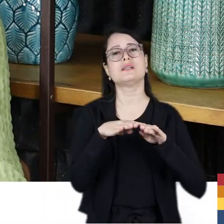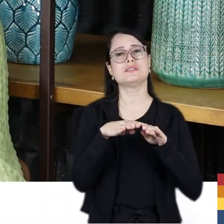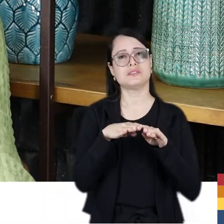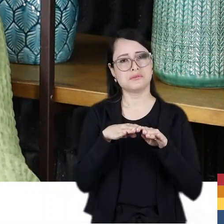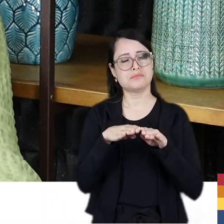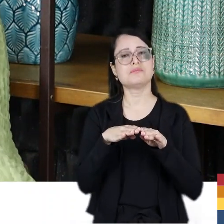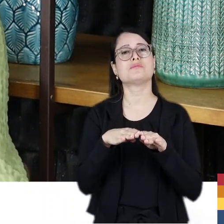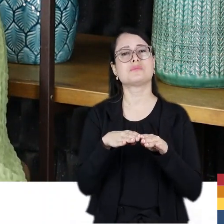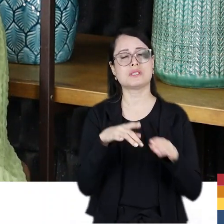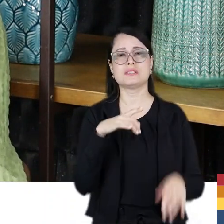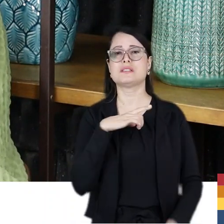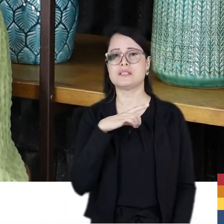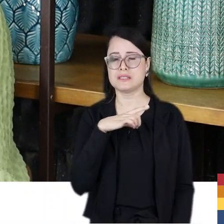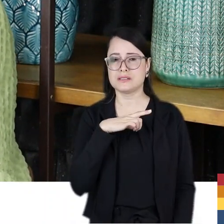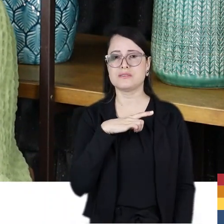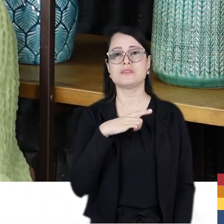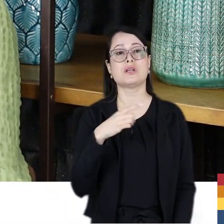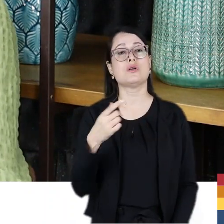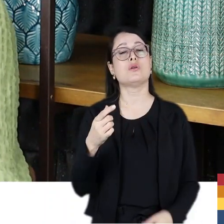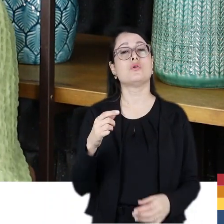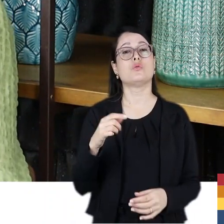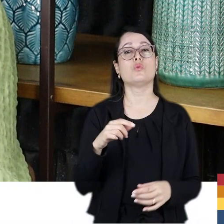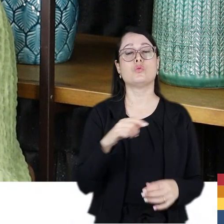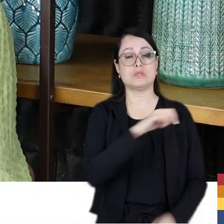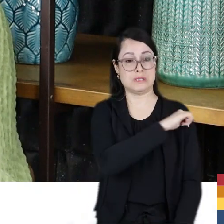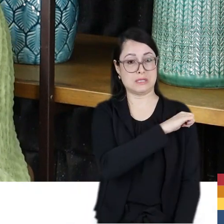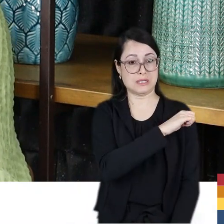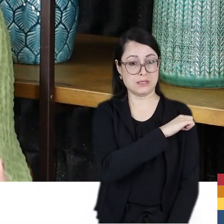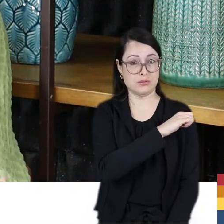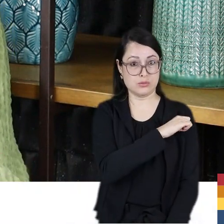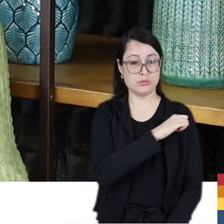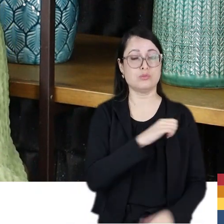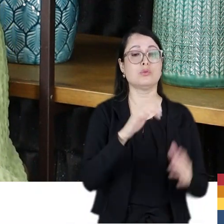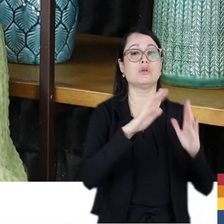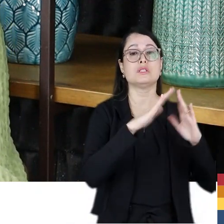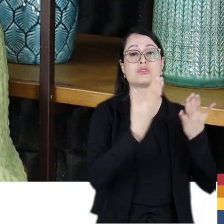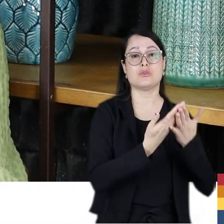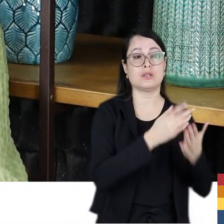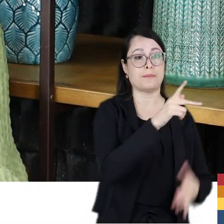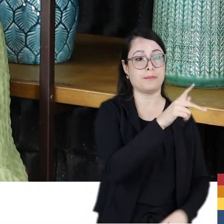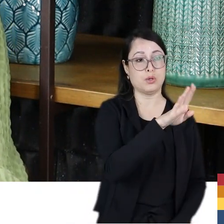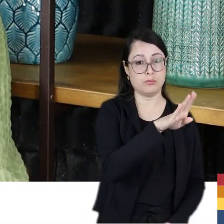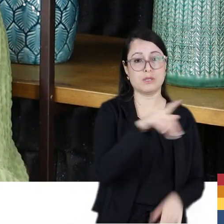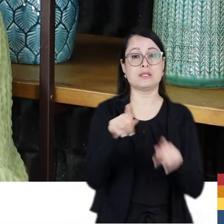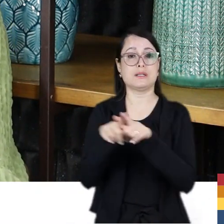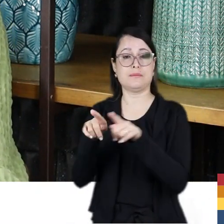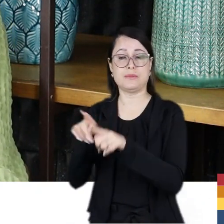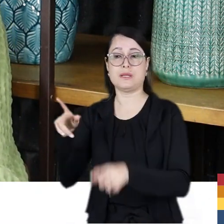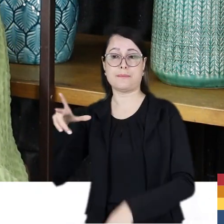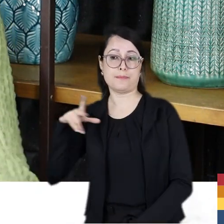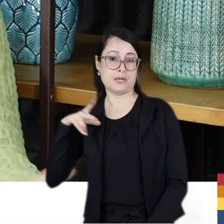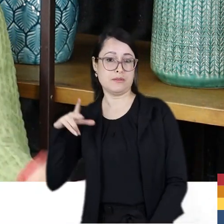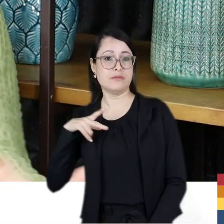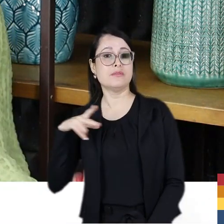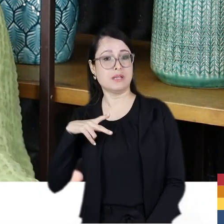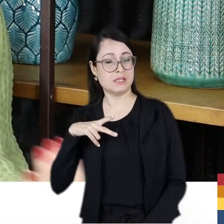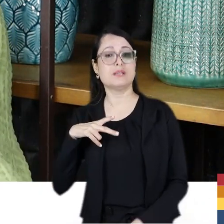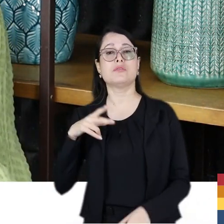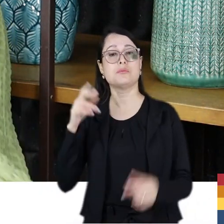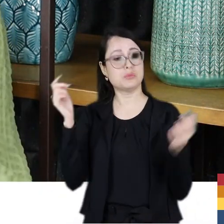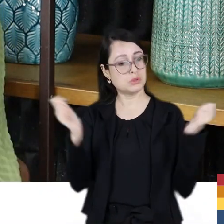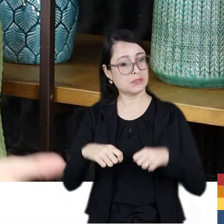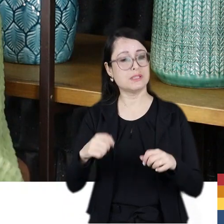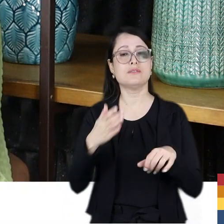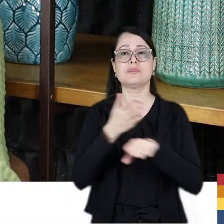privada possibilitando o acesso aos nossos estudantes. Então, esse perfil formativo em caráter integrado, embora